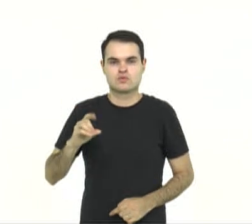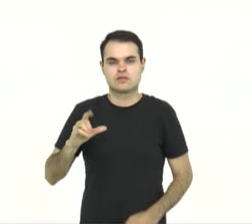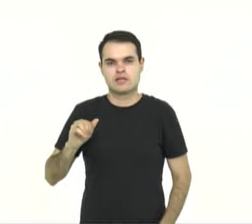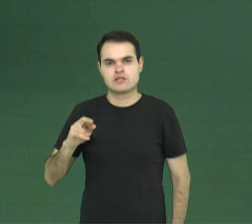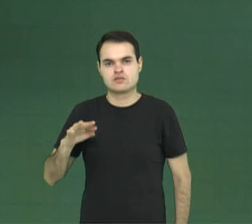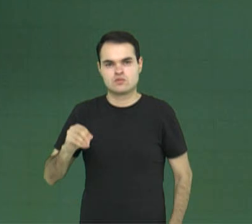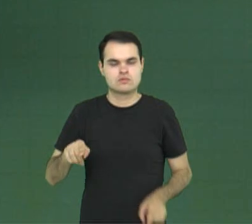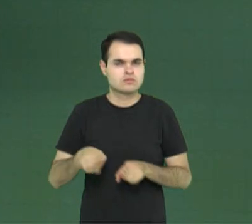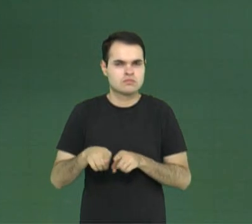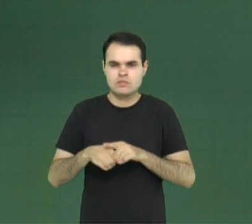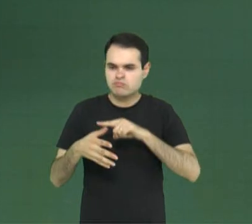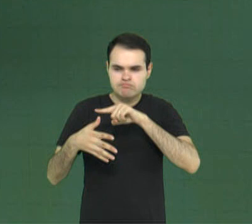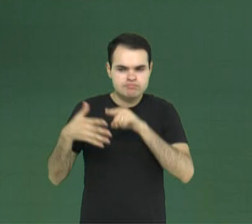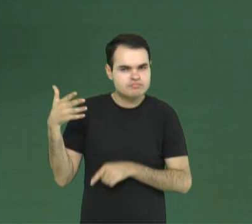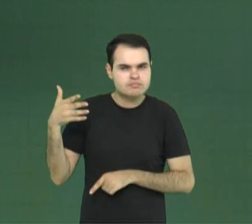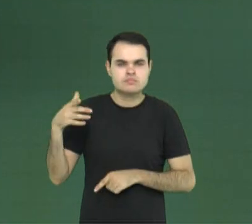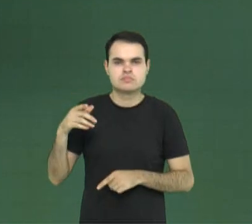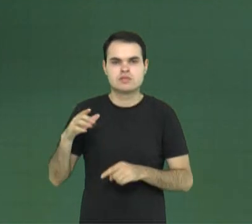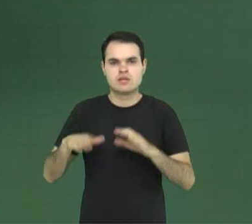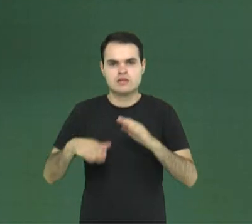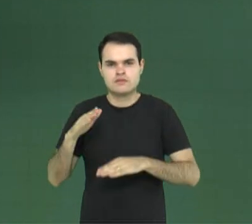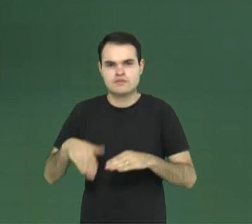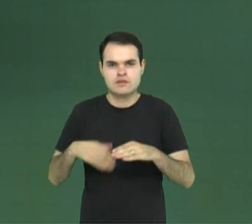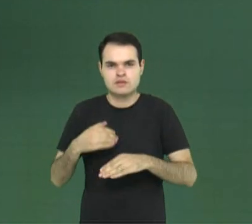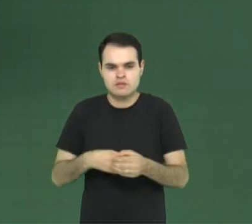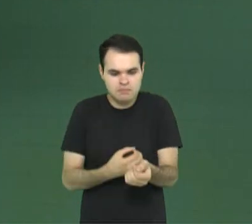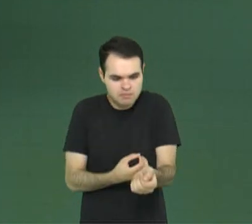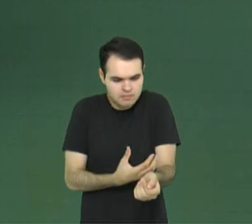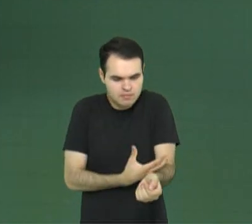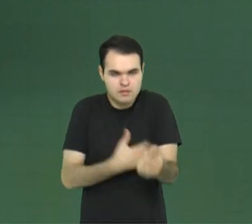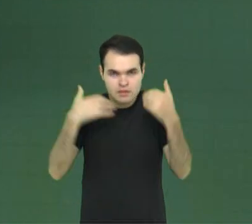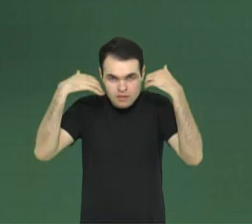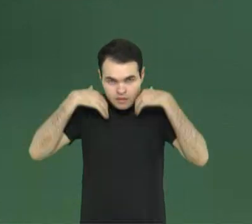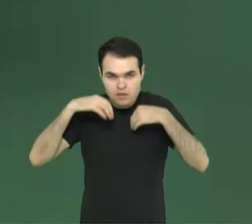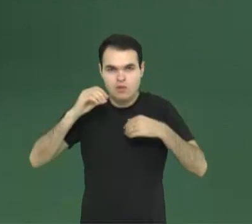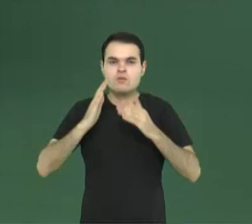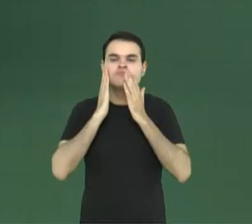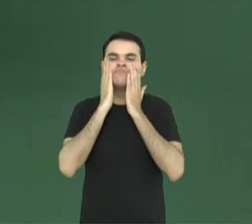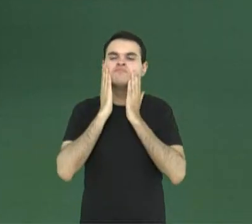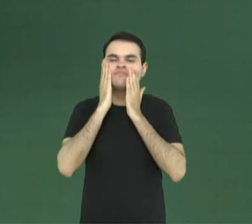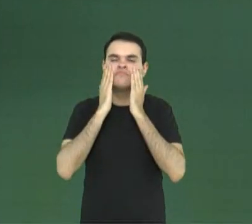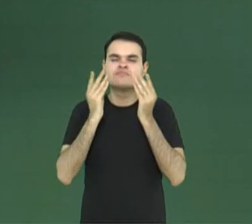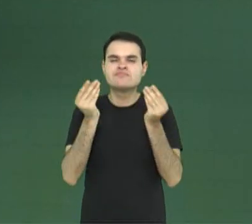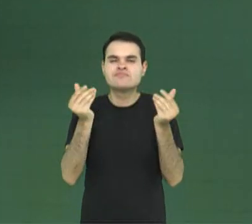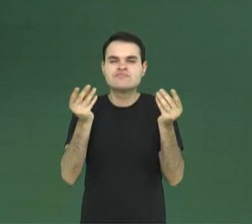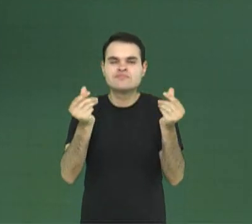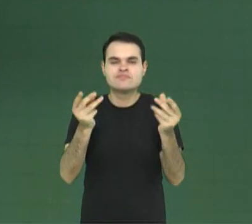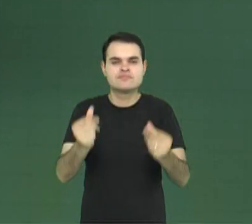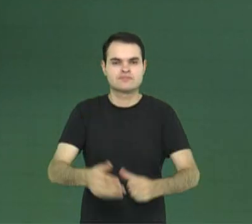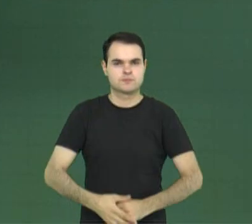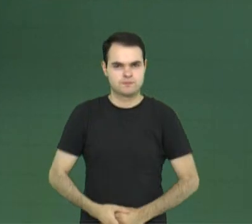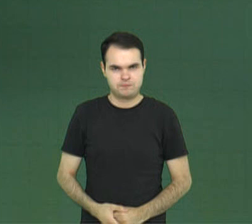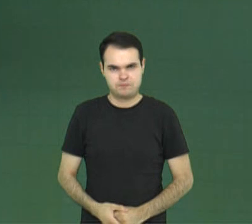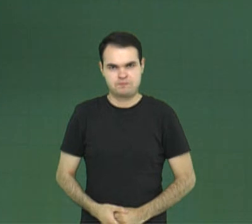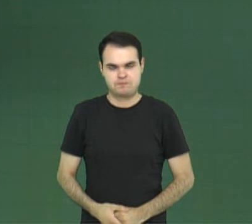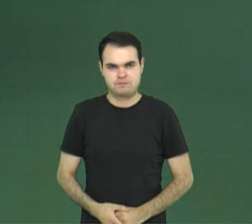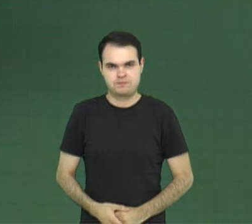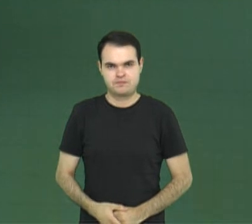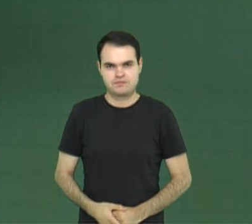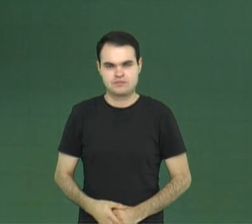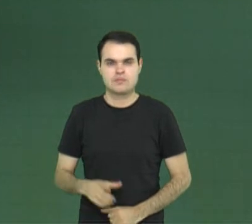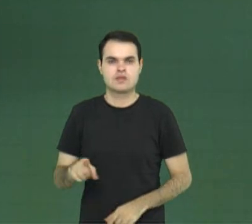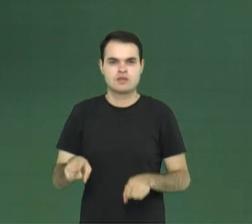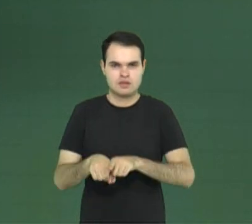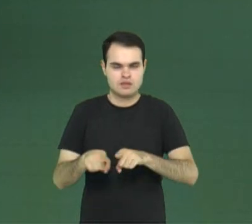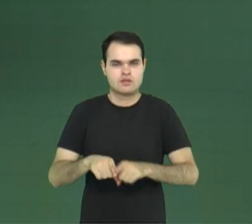por meio ou do nosso suor, ou pelo sebo, que é quando a pele tem bastante oleosidade aí, beleza? Nós temos também a excreção